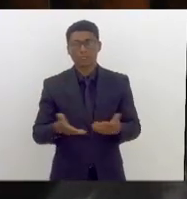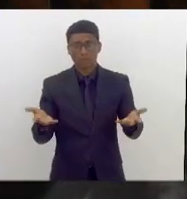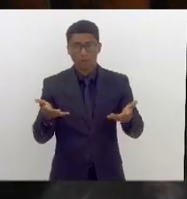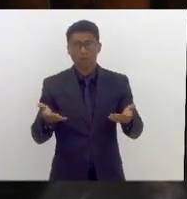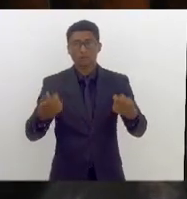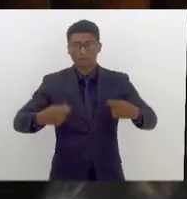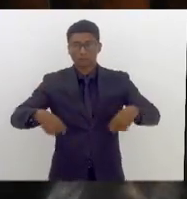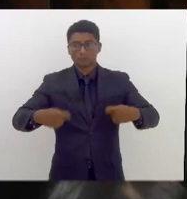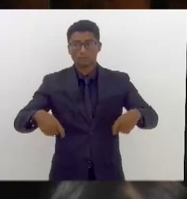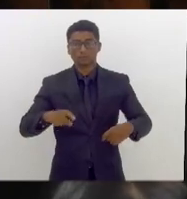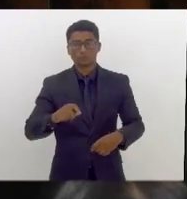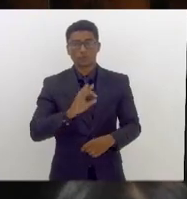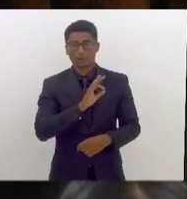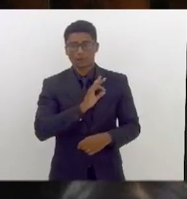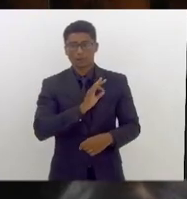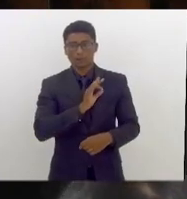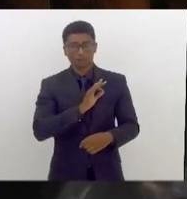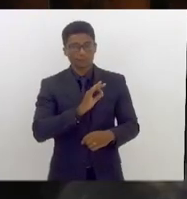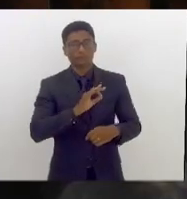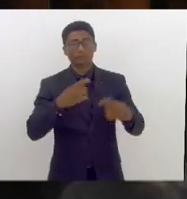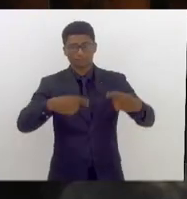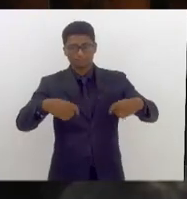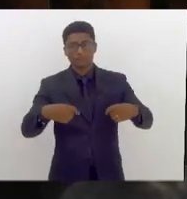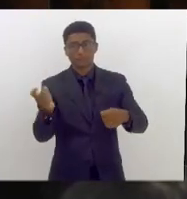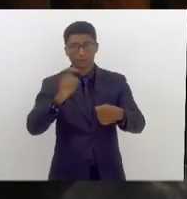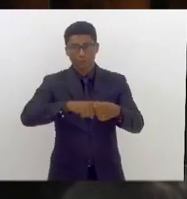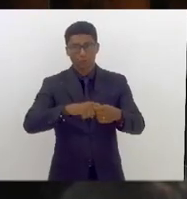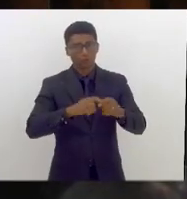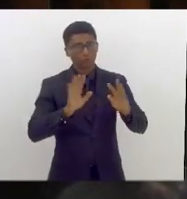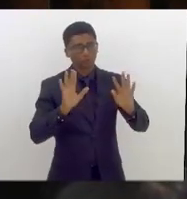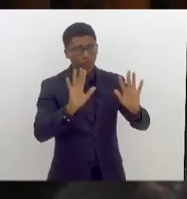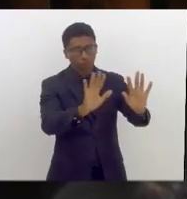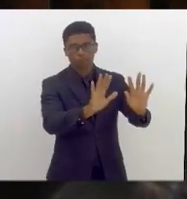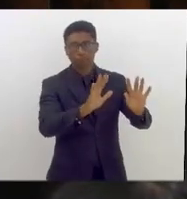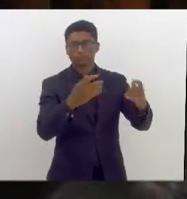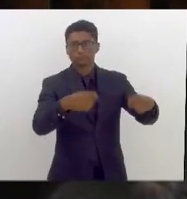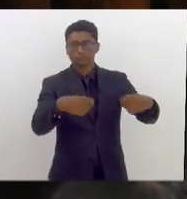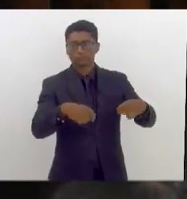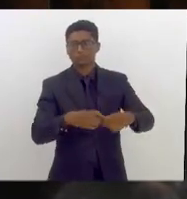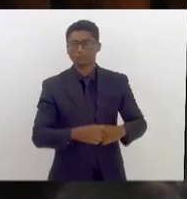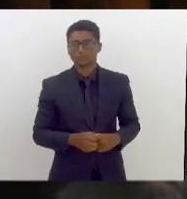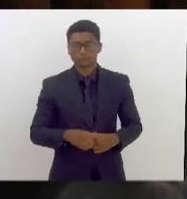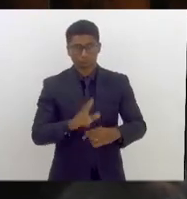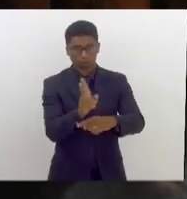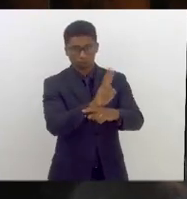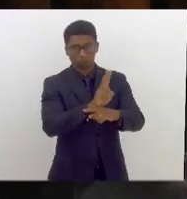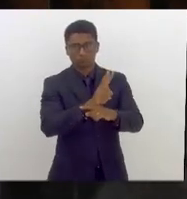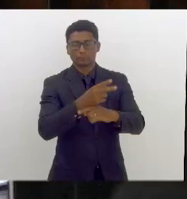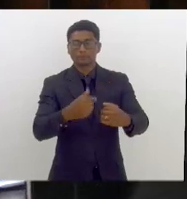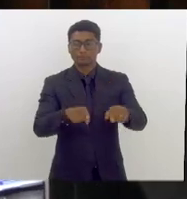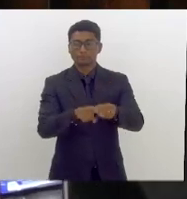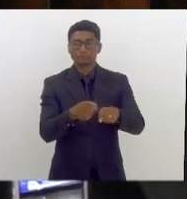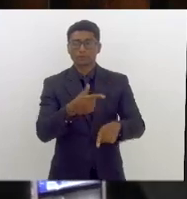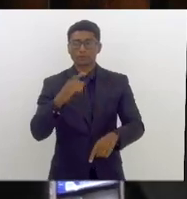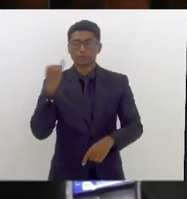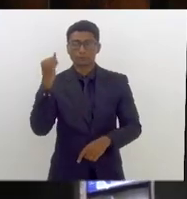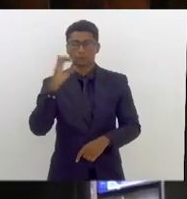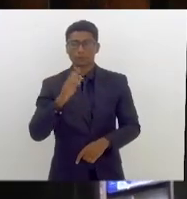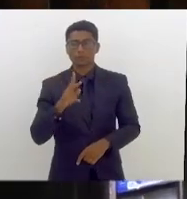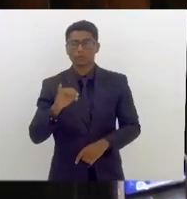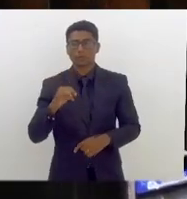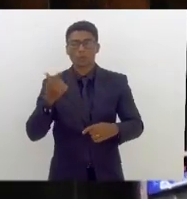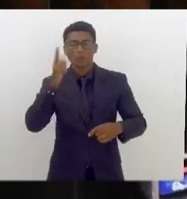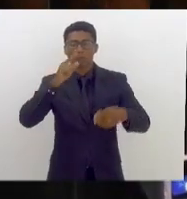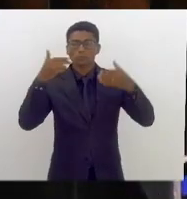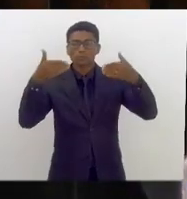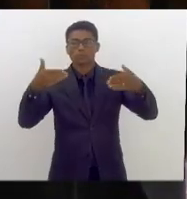CPI. Enfim, e é preciso, deputada Tiaju, dizer uma outra coisa importante sobre o que essa CPI mostrou, que pouca gente